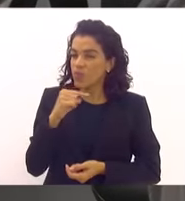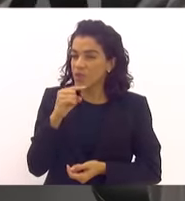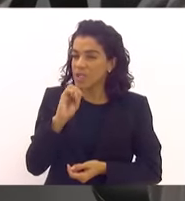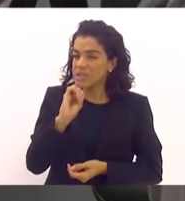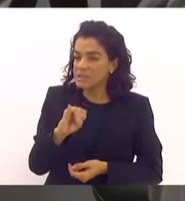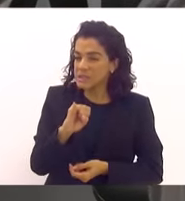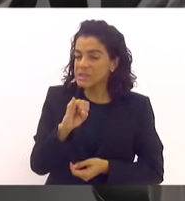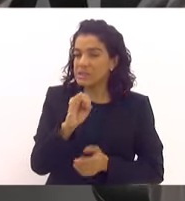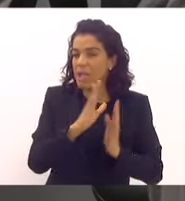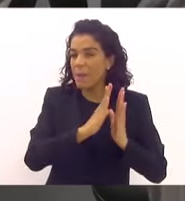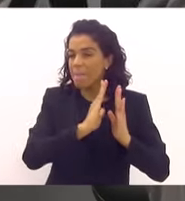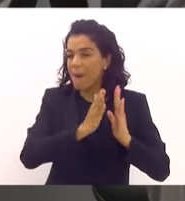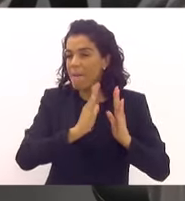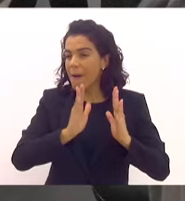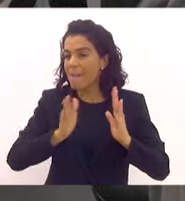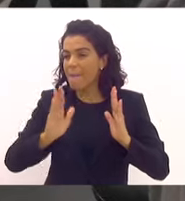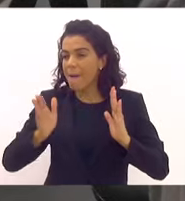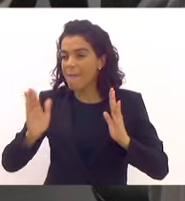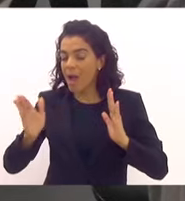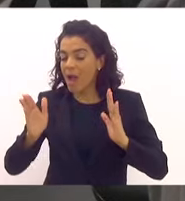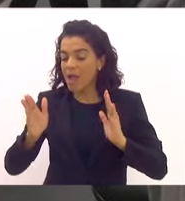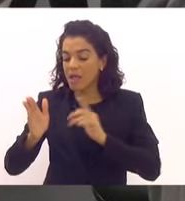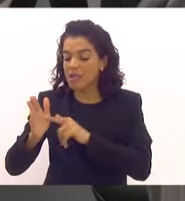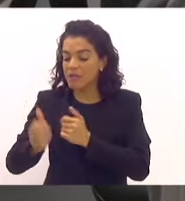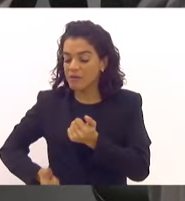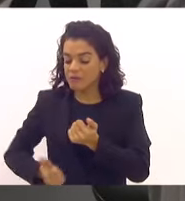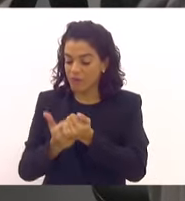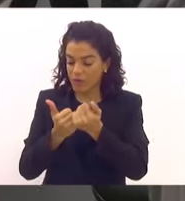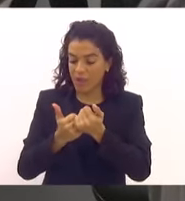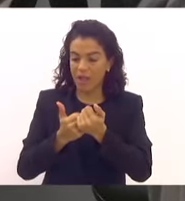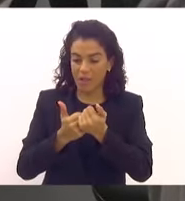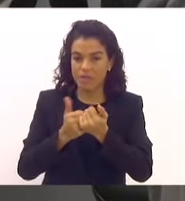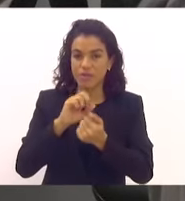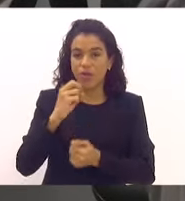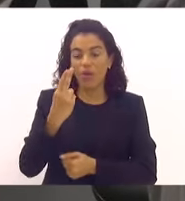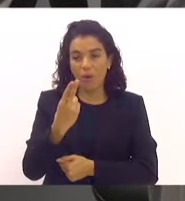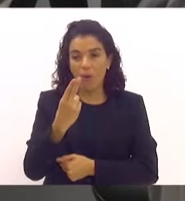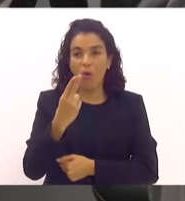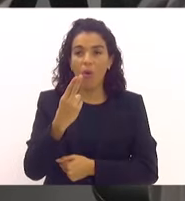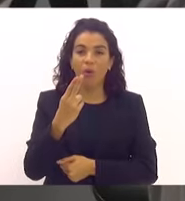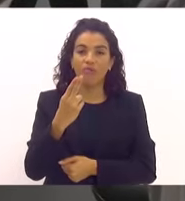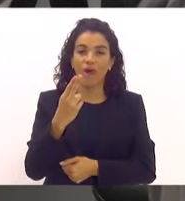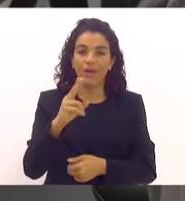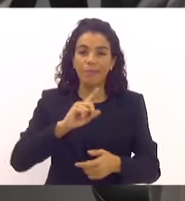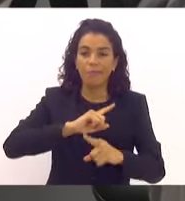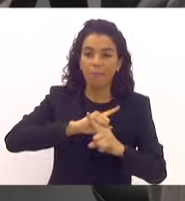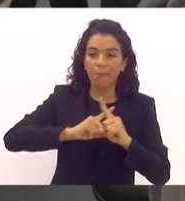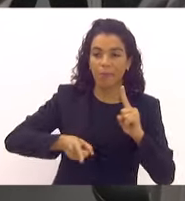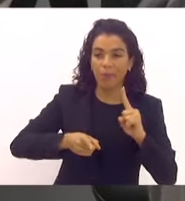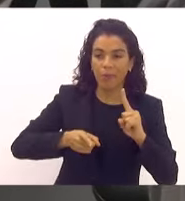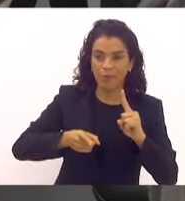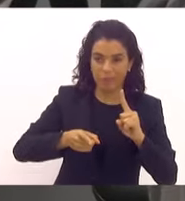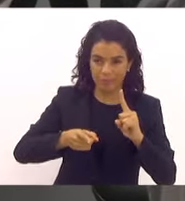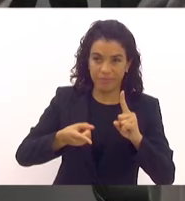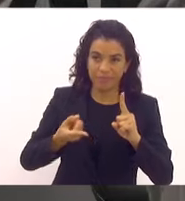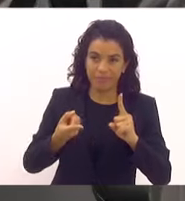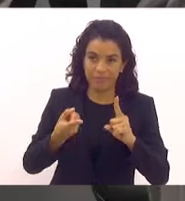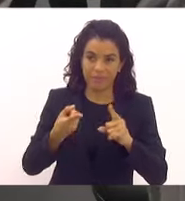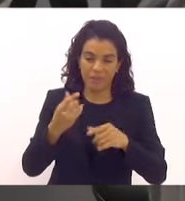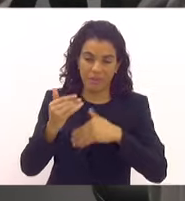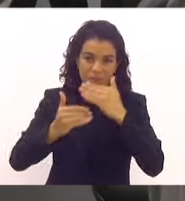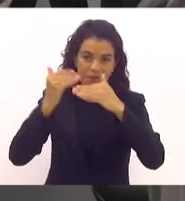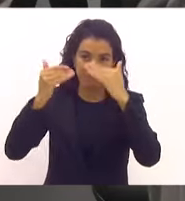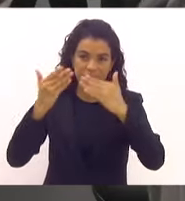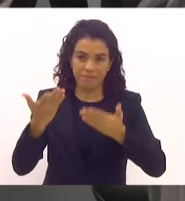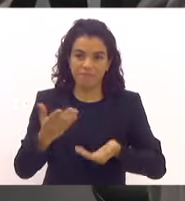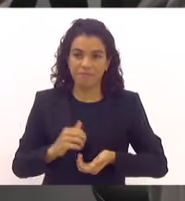é um procedimento que fortalece o processo legislativo ou se vai inibi-lo, né, na sua potência. Não, e criar aí